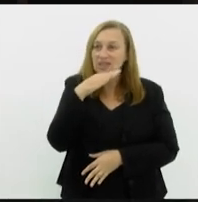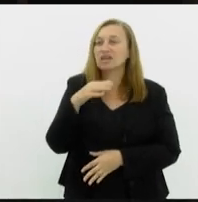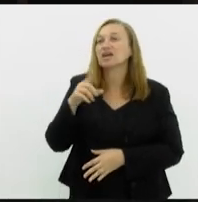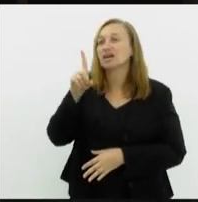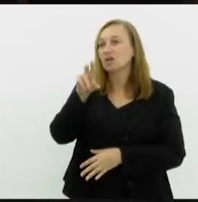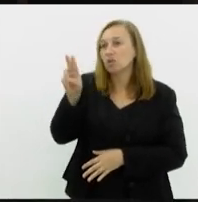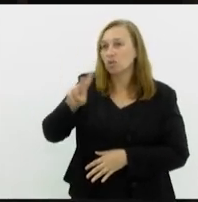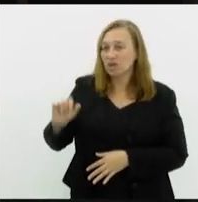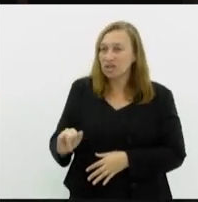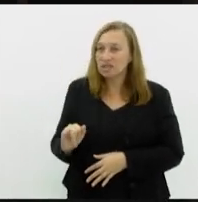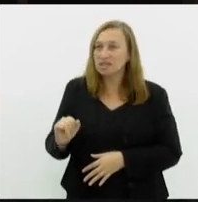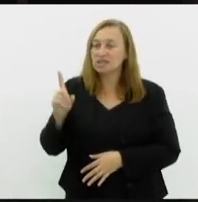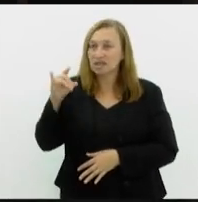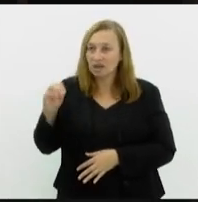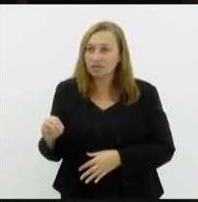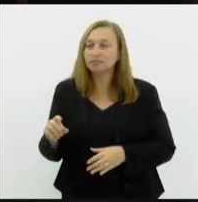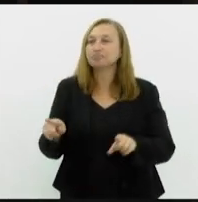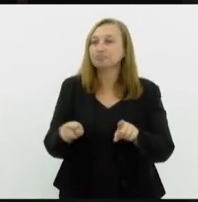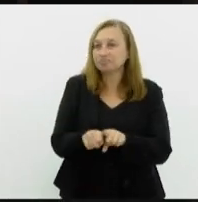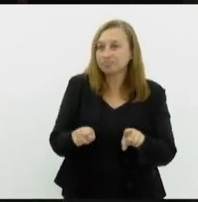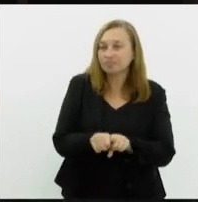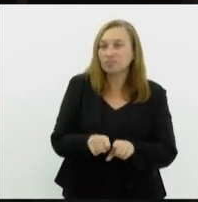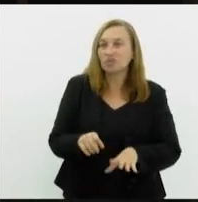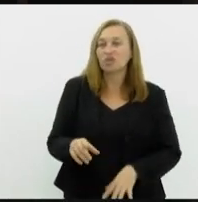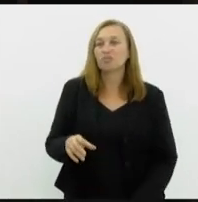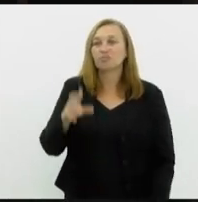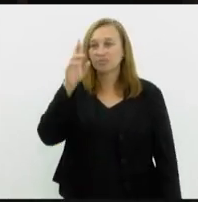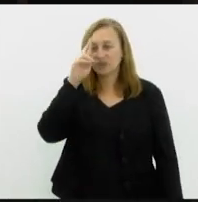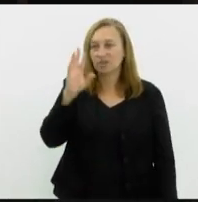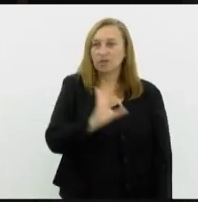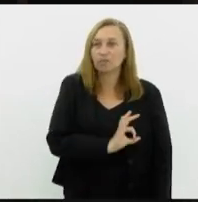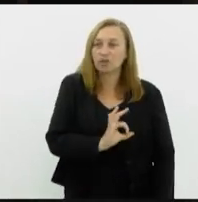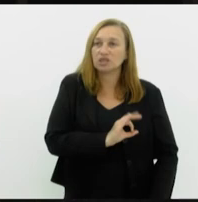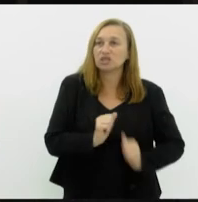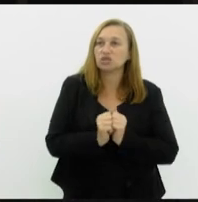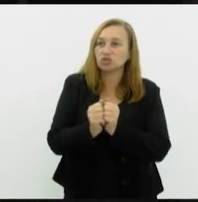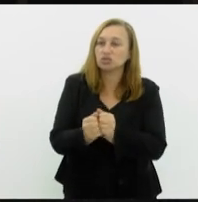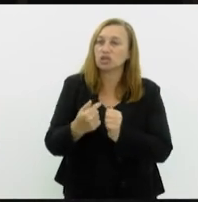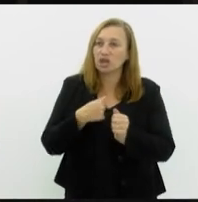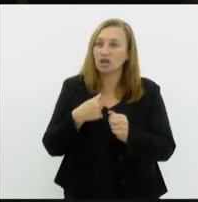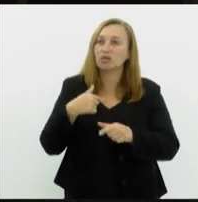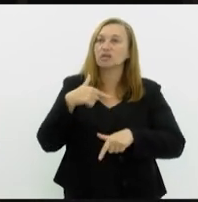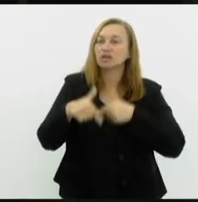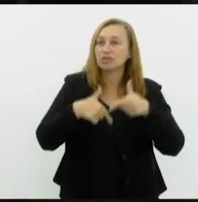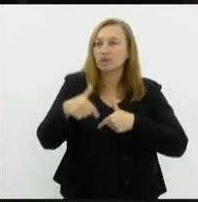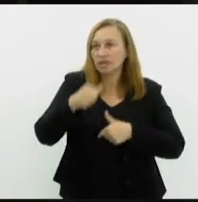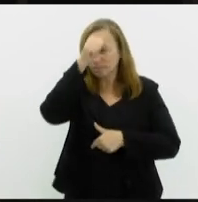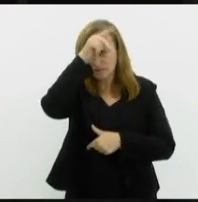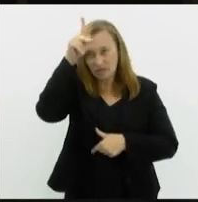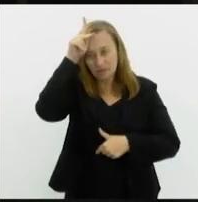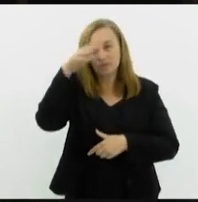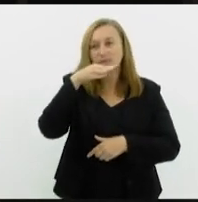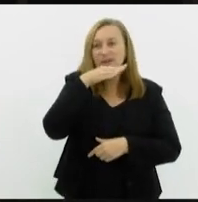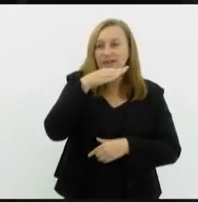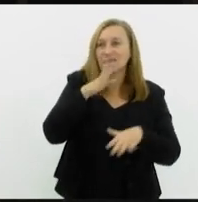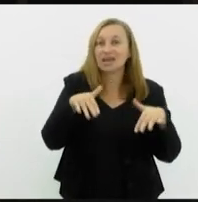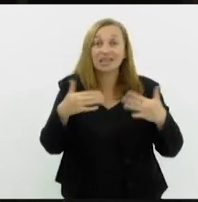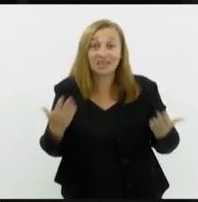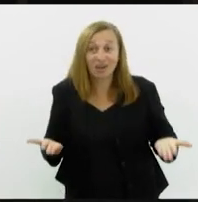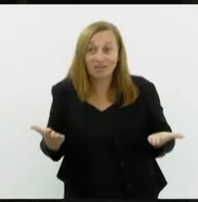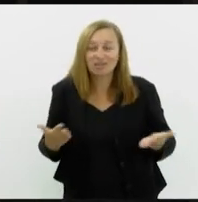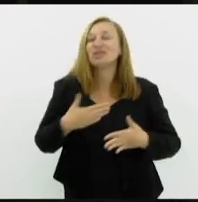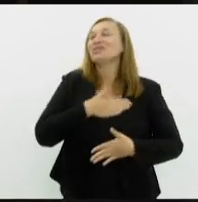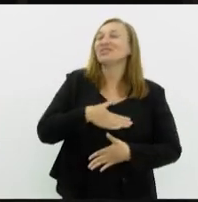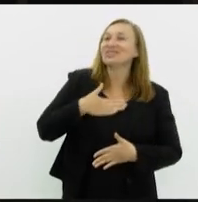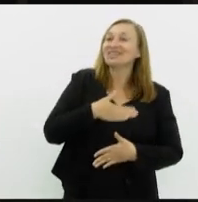Cláudio, através do nosso comandante, e junto também eu lá atuando na prefeitura de Mangaratiba. Então,